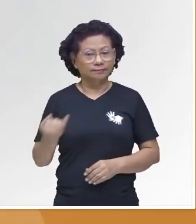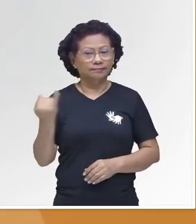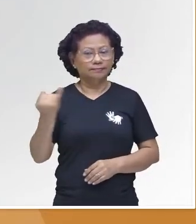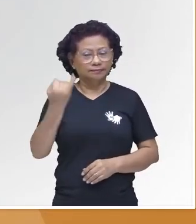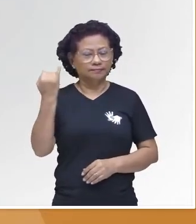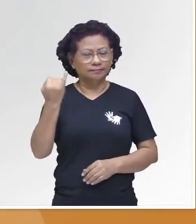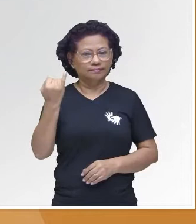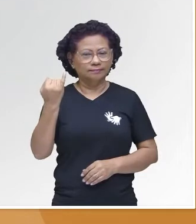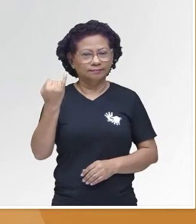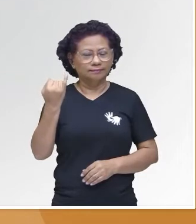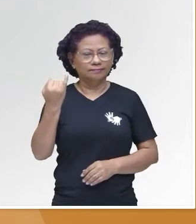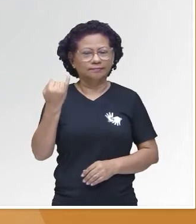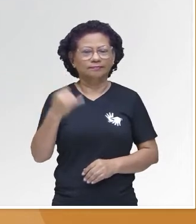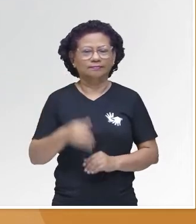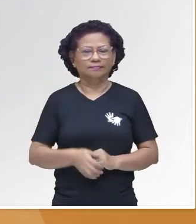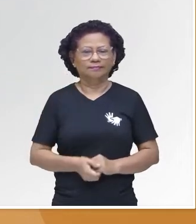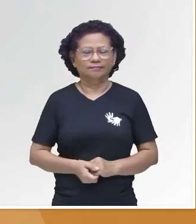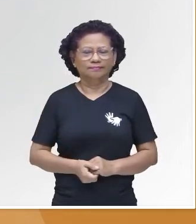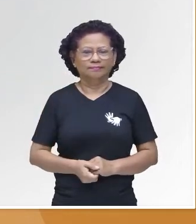produções.